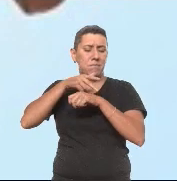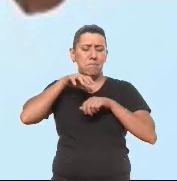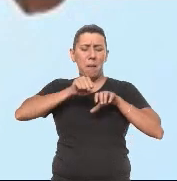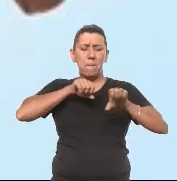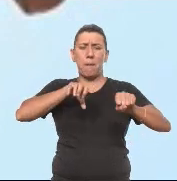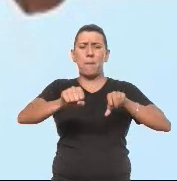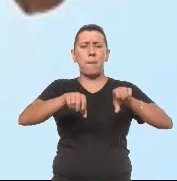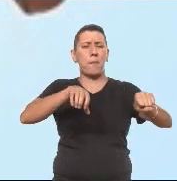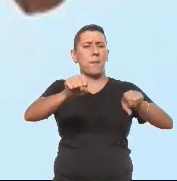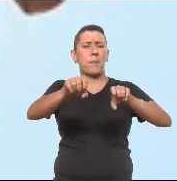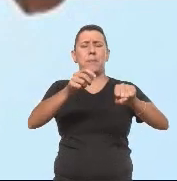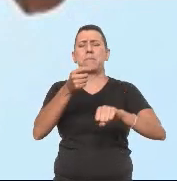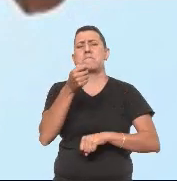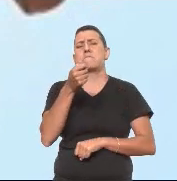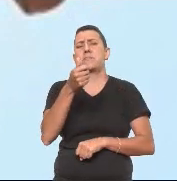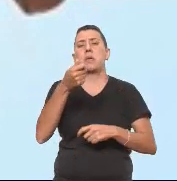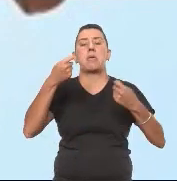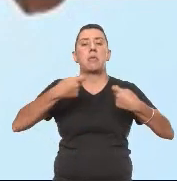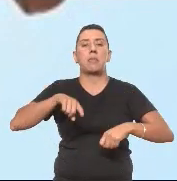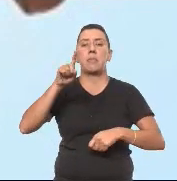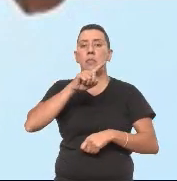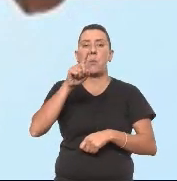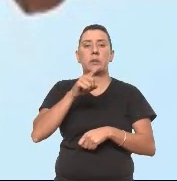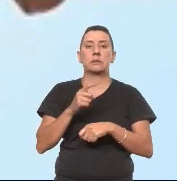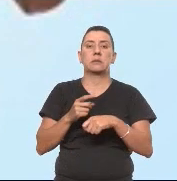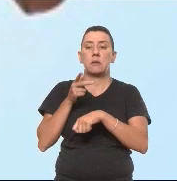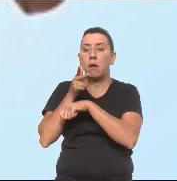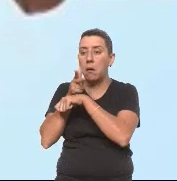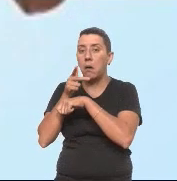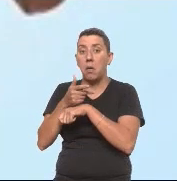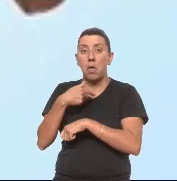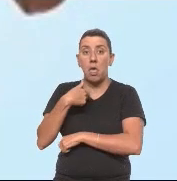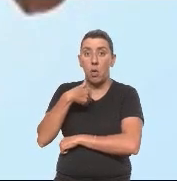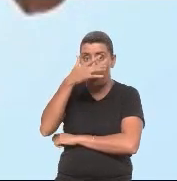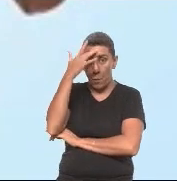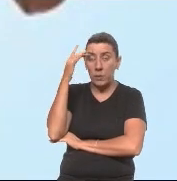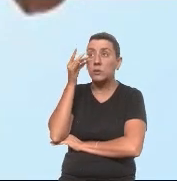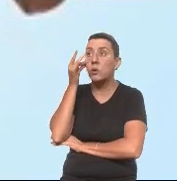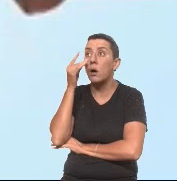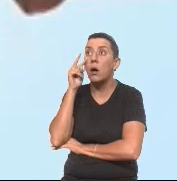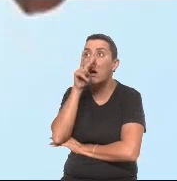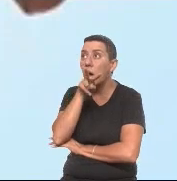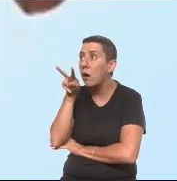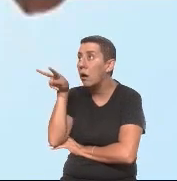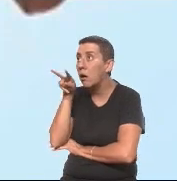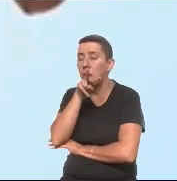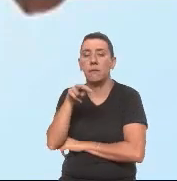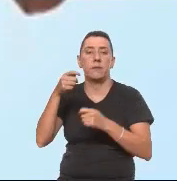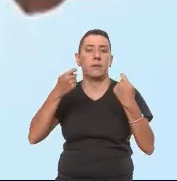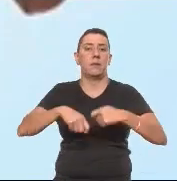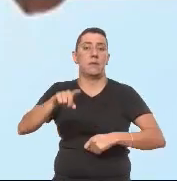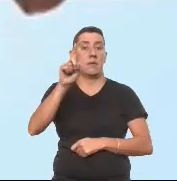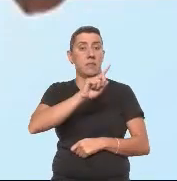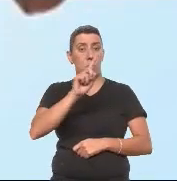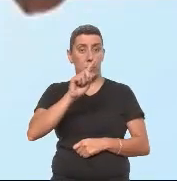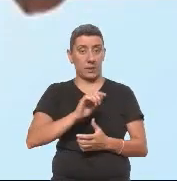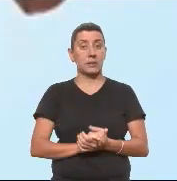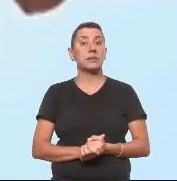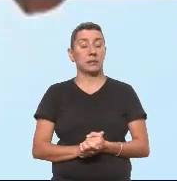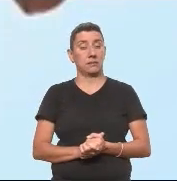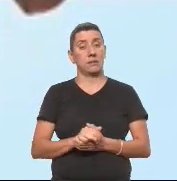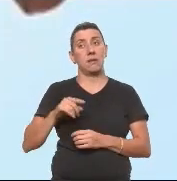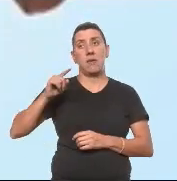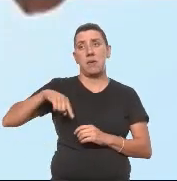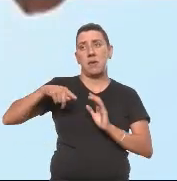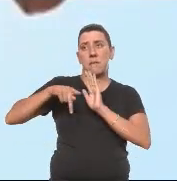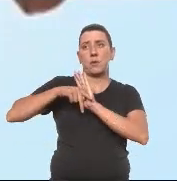a necessidade de eu ficar monitorando o câmeras e mais câmeras para saber o que tá acontecendo e aqui um exemplo de uma tecnologia de Inteligência